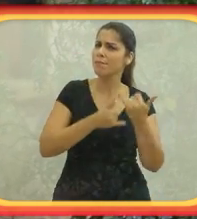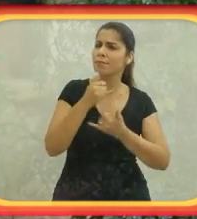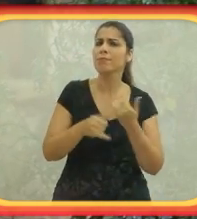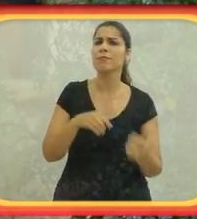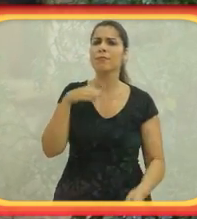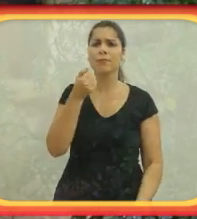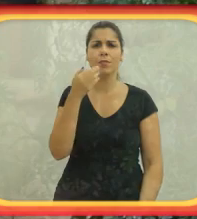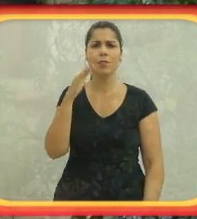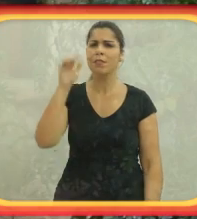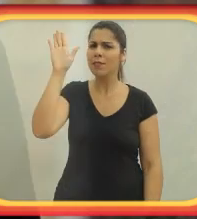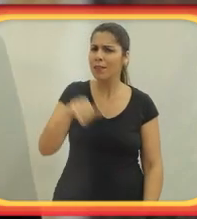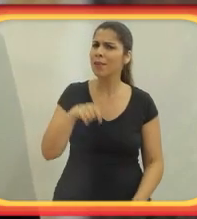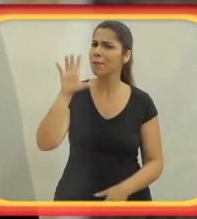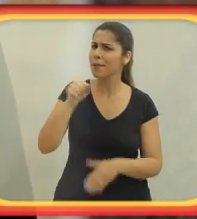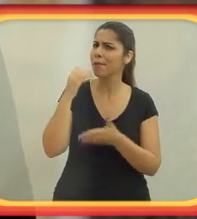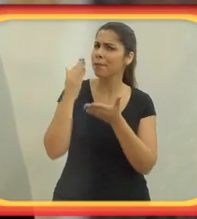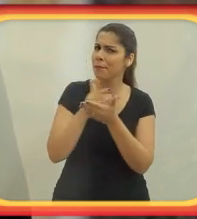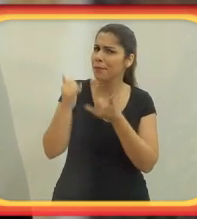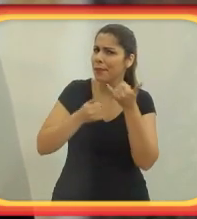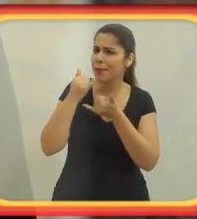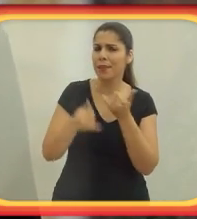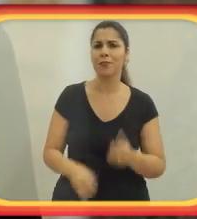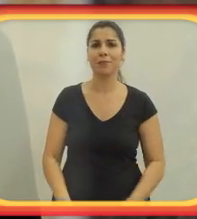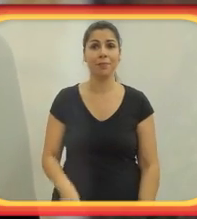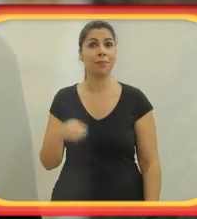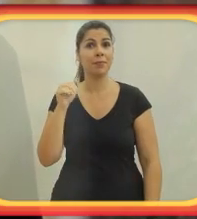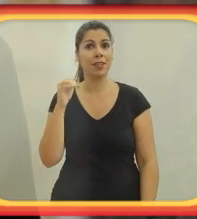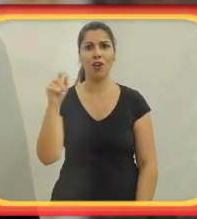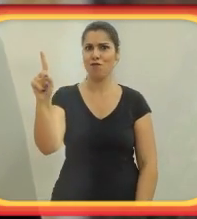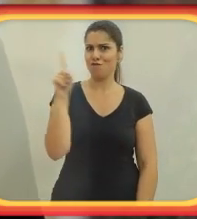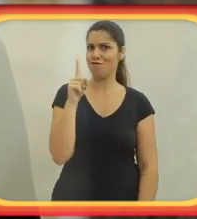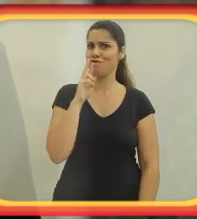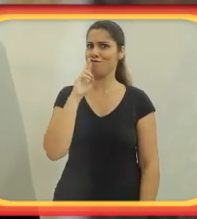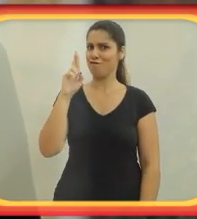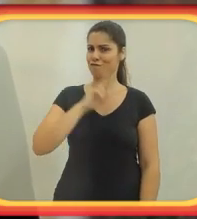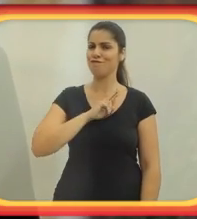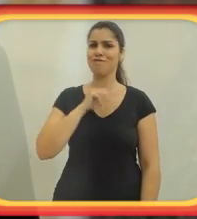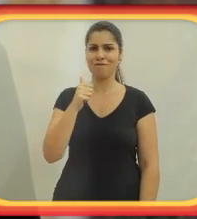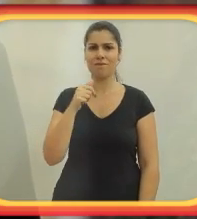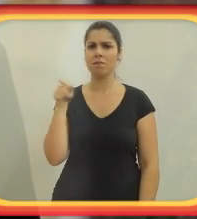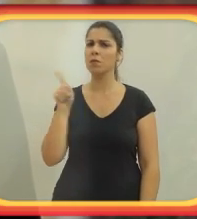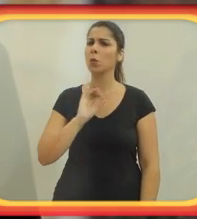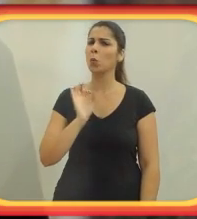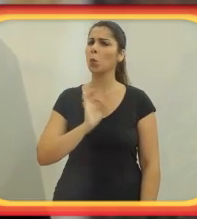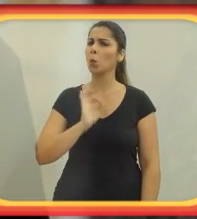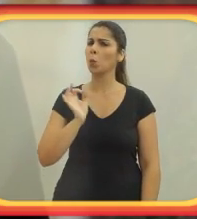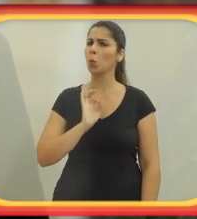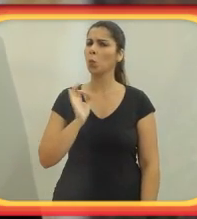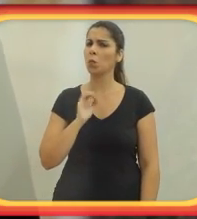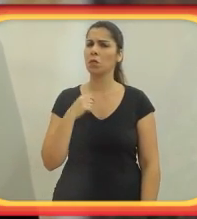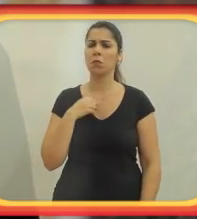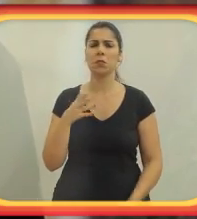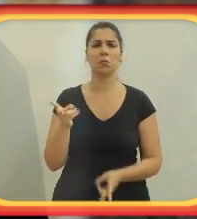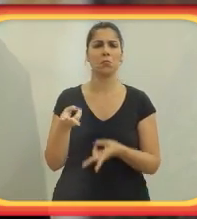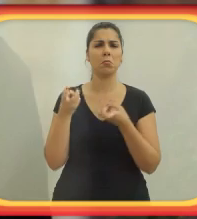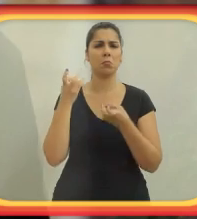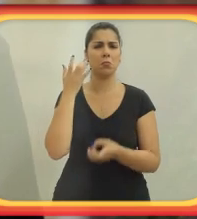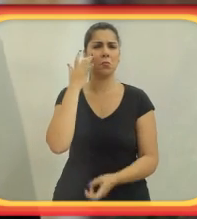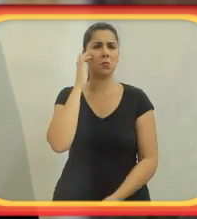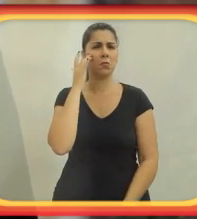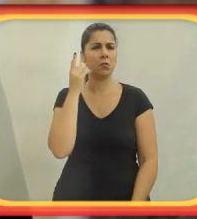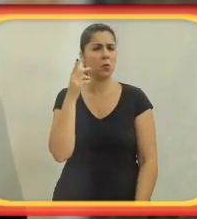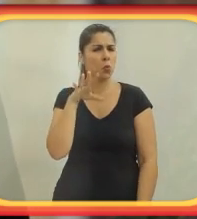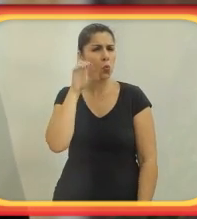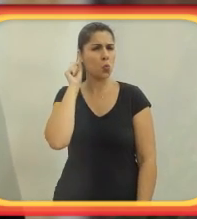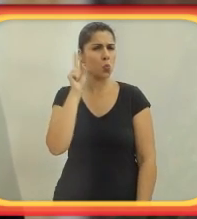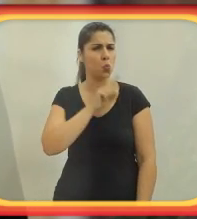chamava ela, Fafá, vem cá, vem pegar um brinquedinho. Marco, vem pegar um brinquedinho. Marco